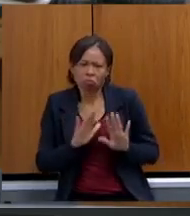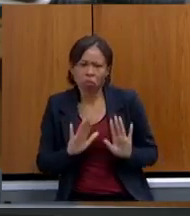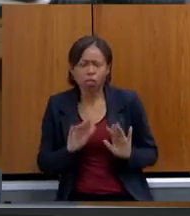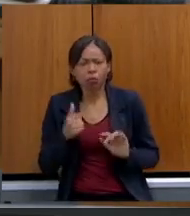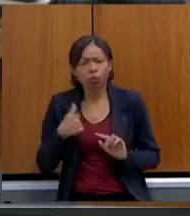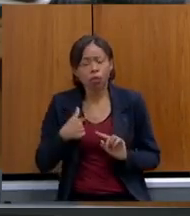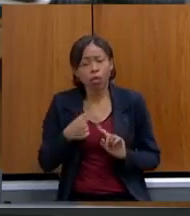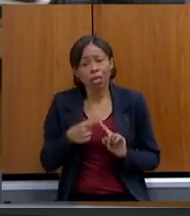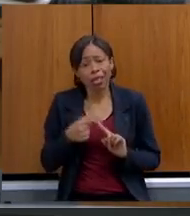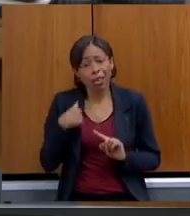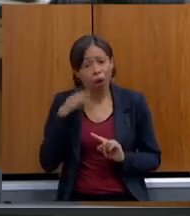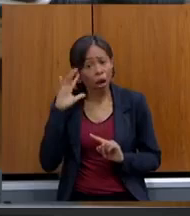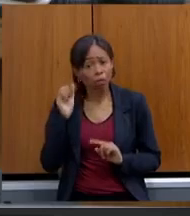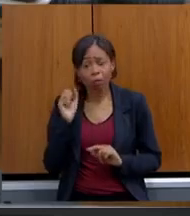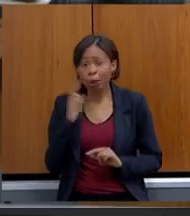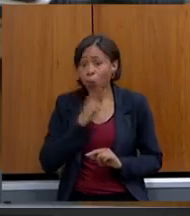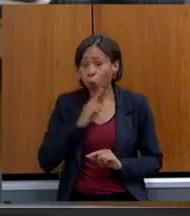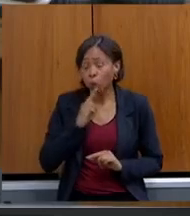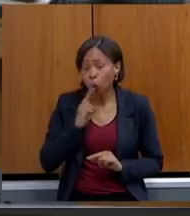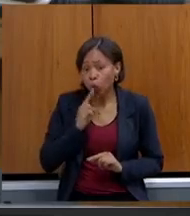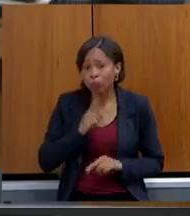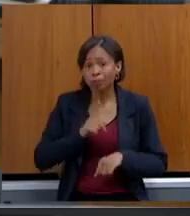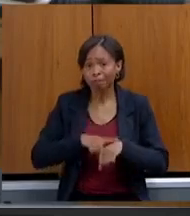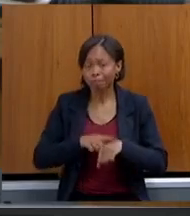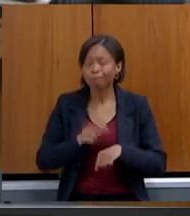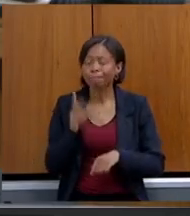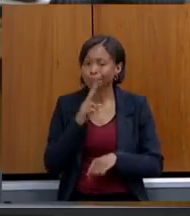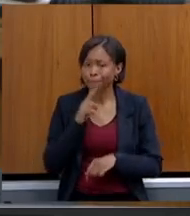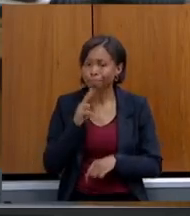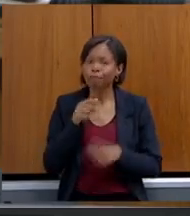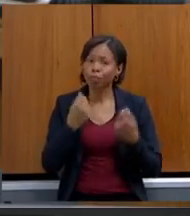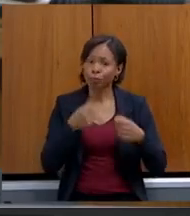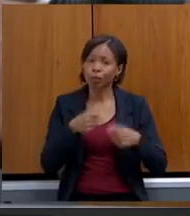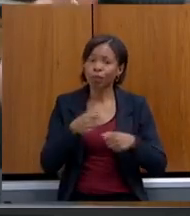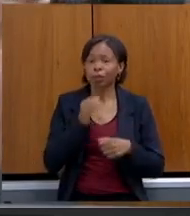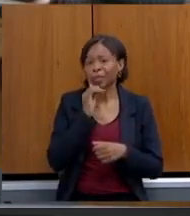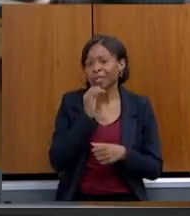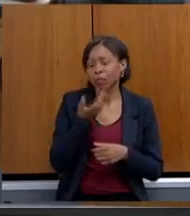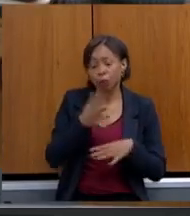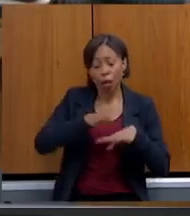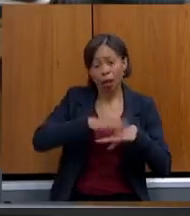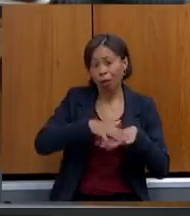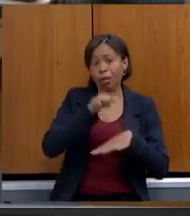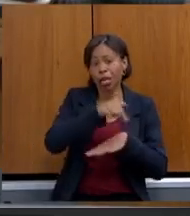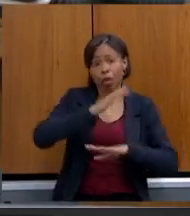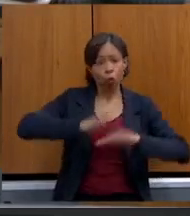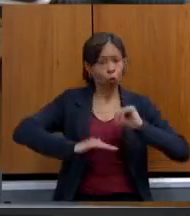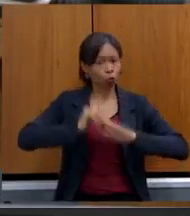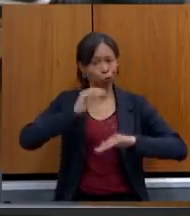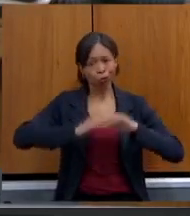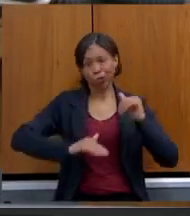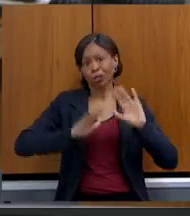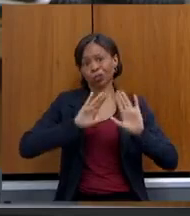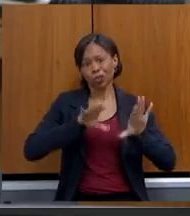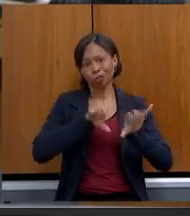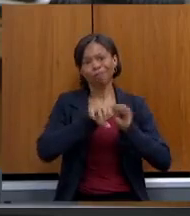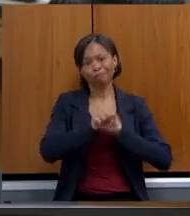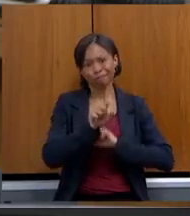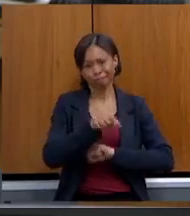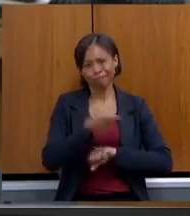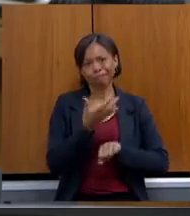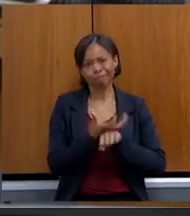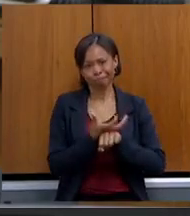com mais urgência o sofrimento dessa necessidade da Matemática uma vez que se profissional foi formado para tanto tá